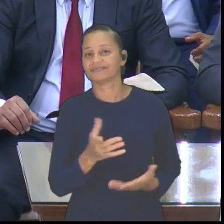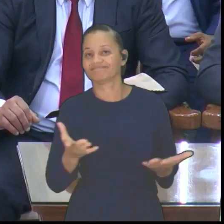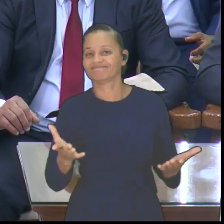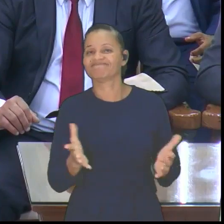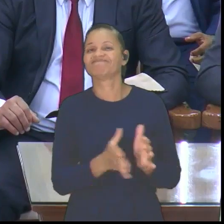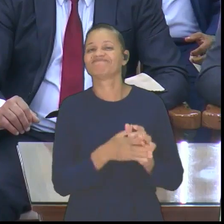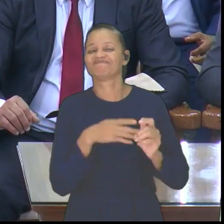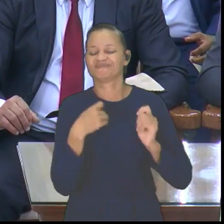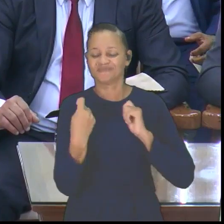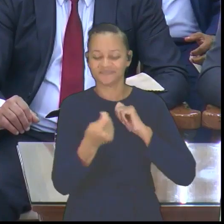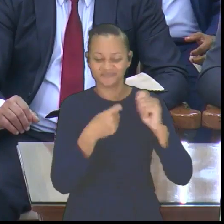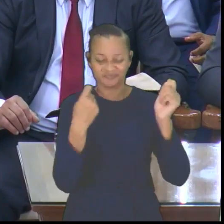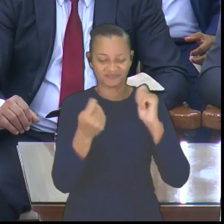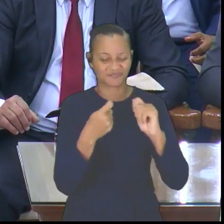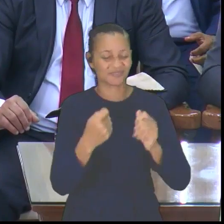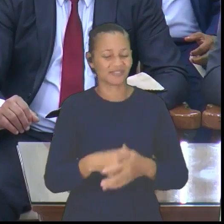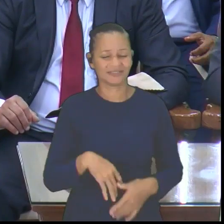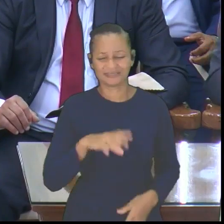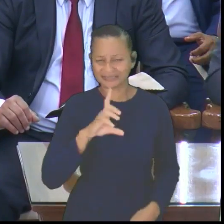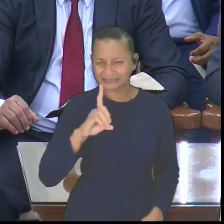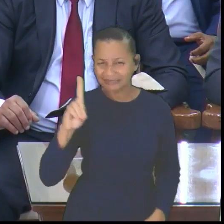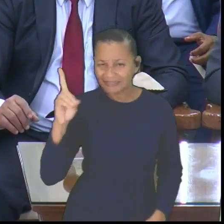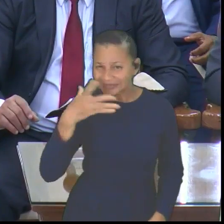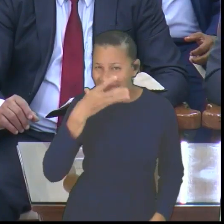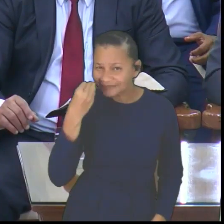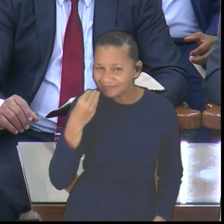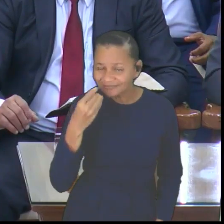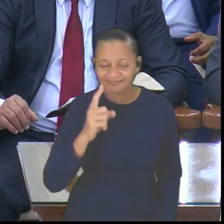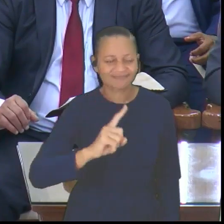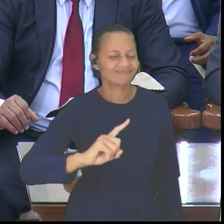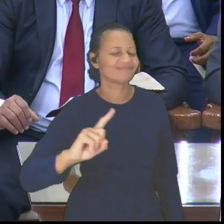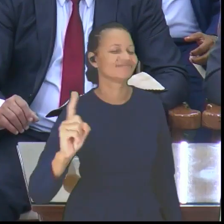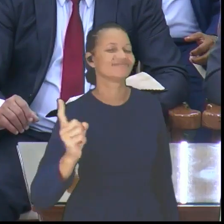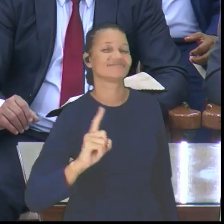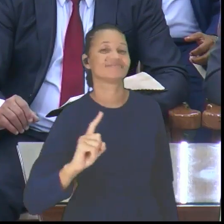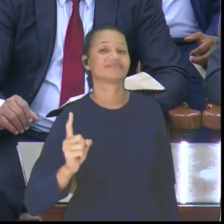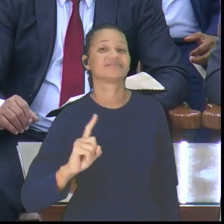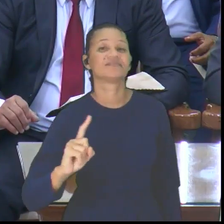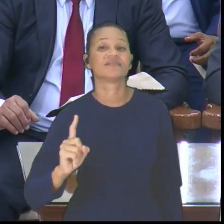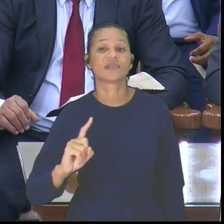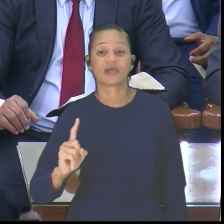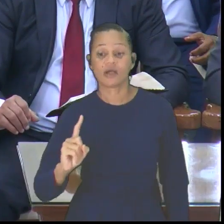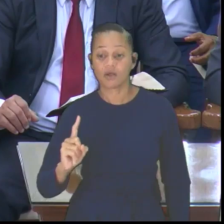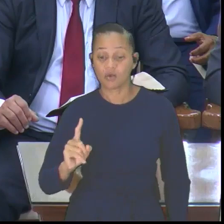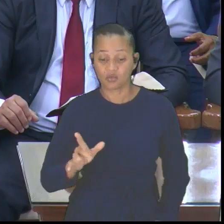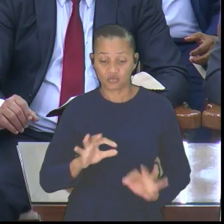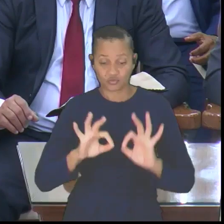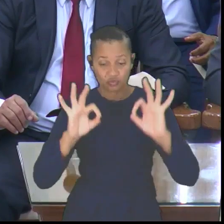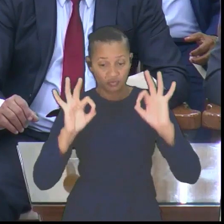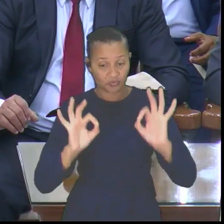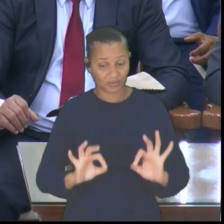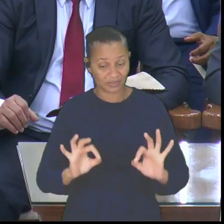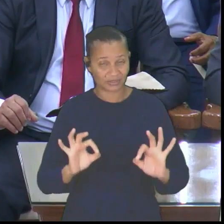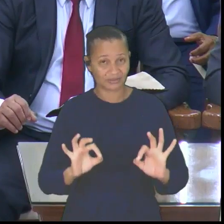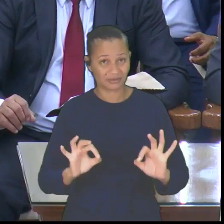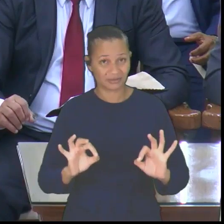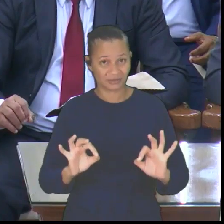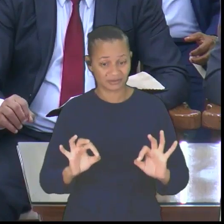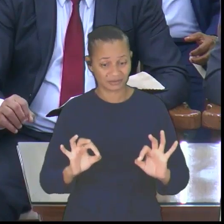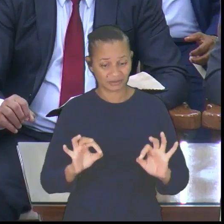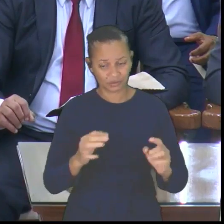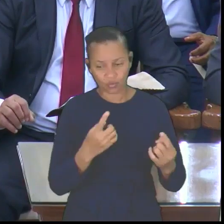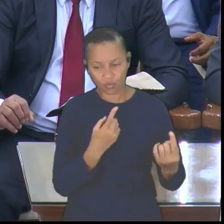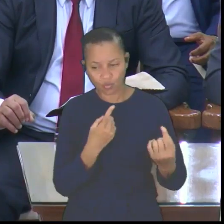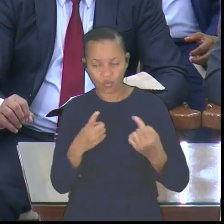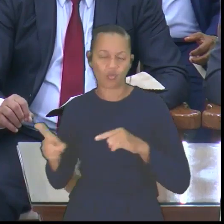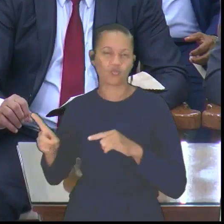Aleluia. Deus não se esqueceu, não. Os planos que não são de Deus são